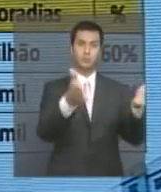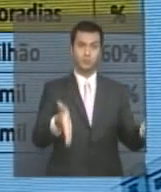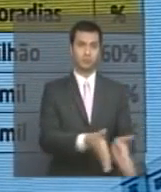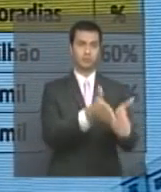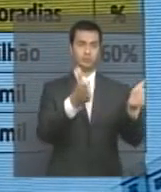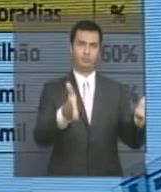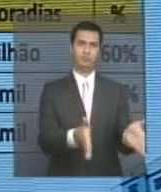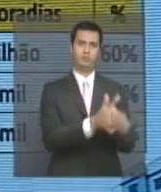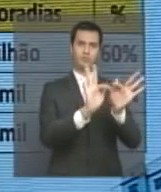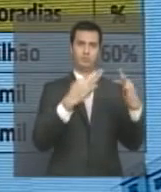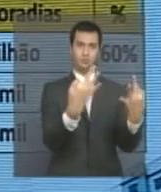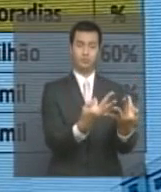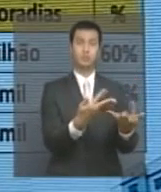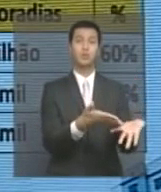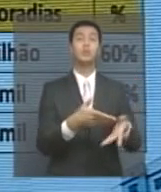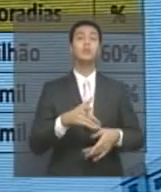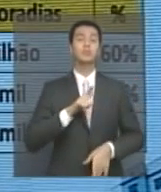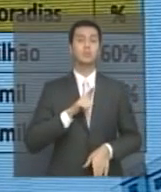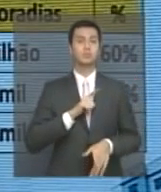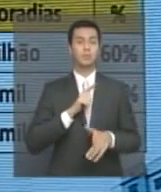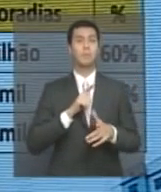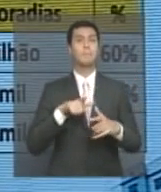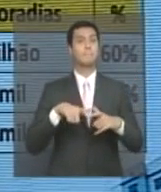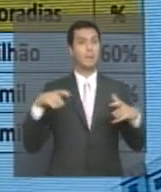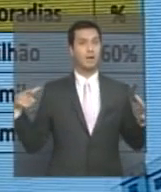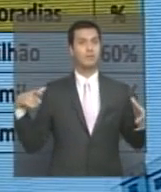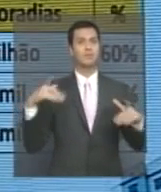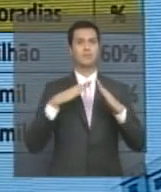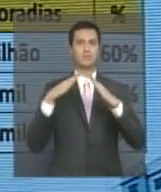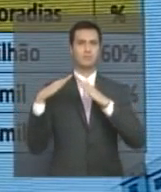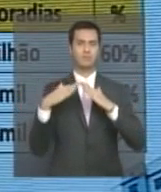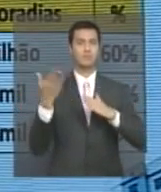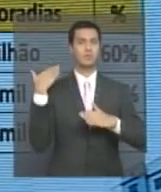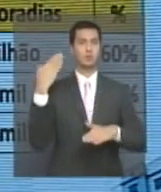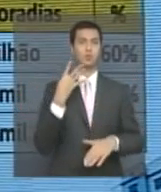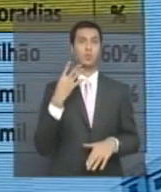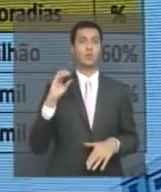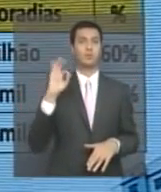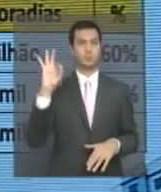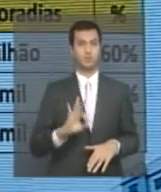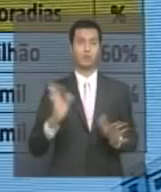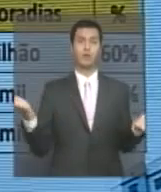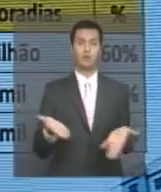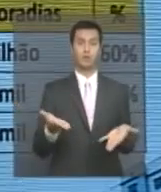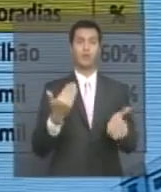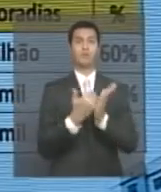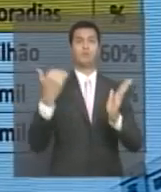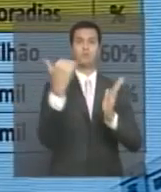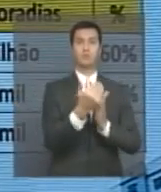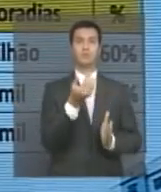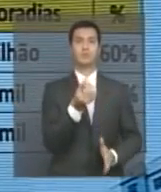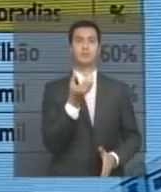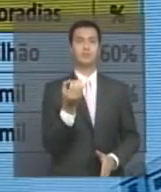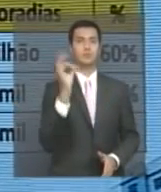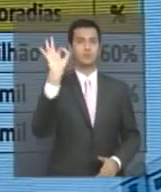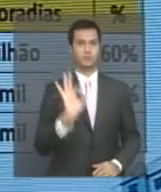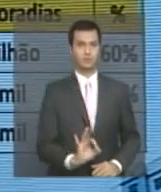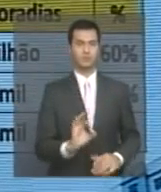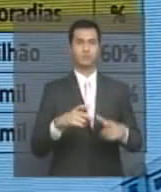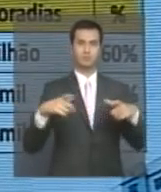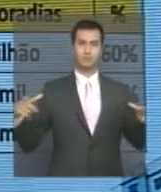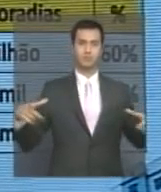Aumento da meta de atendimento à baixa renda, que era de 40% e passou agora para 60%. A